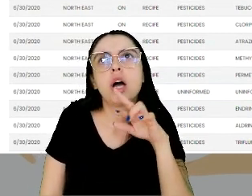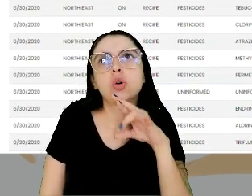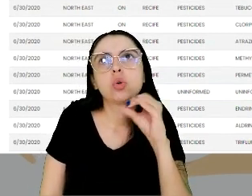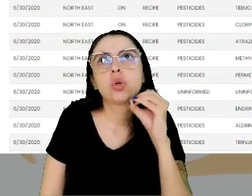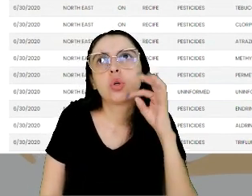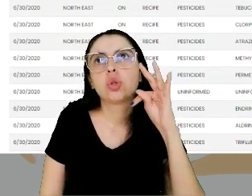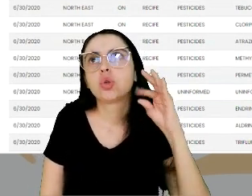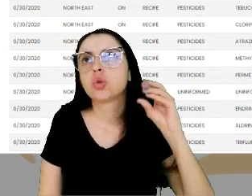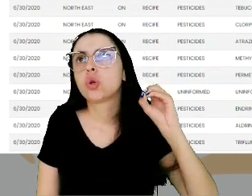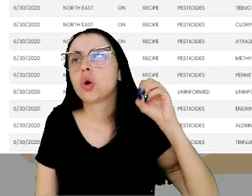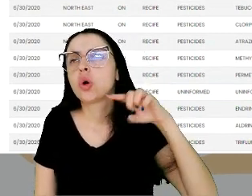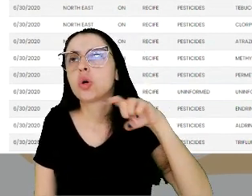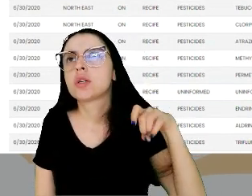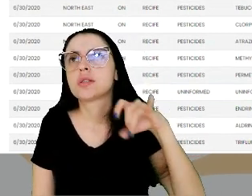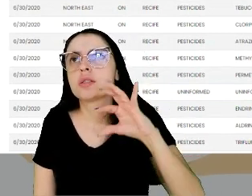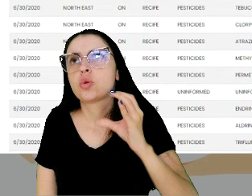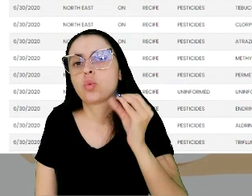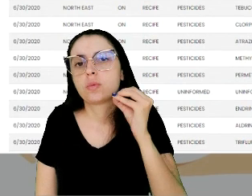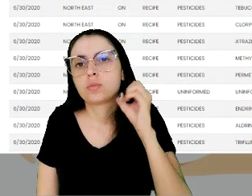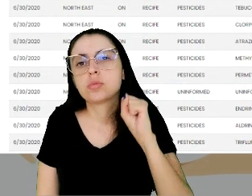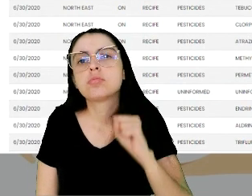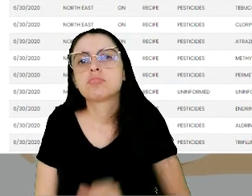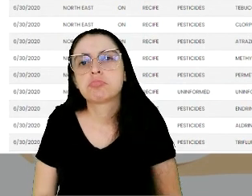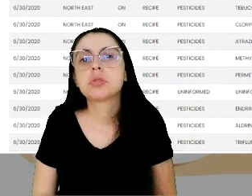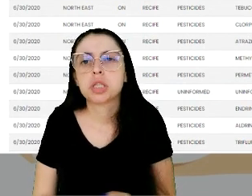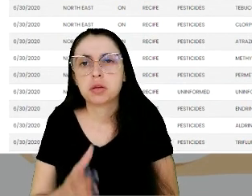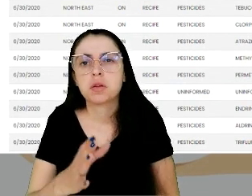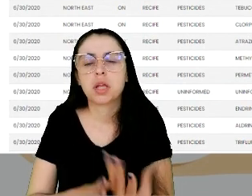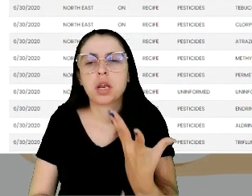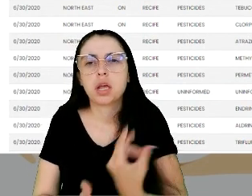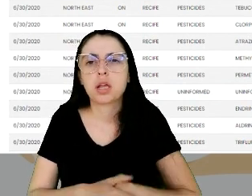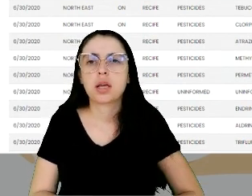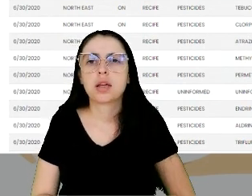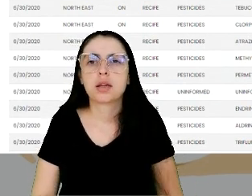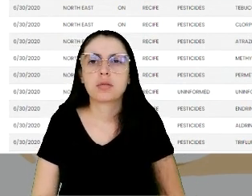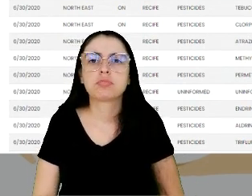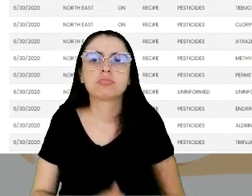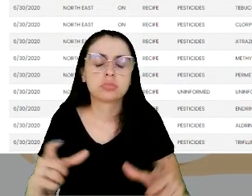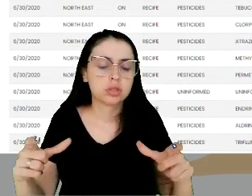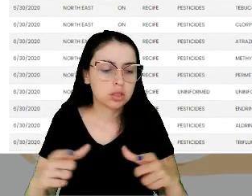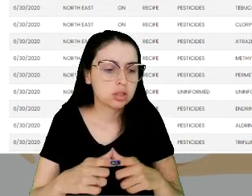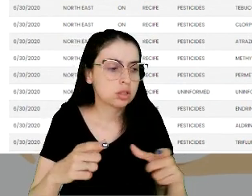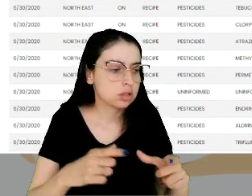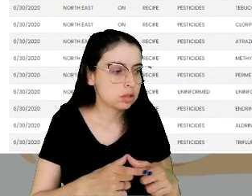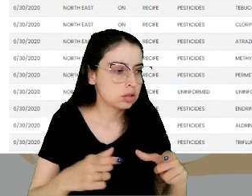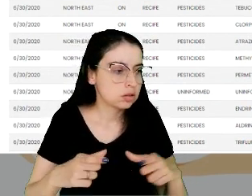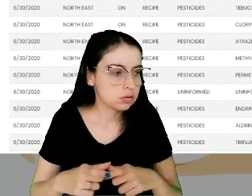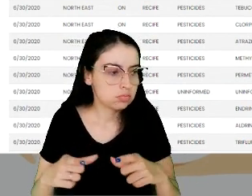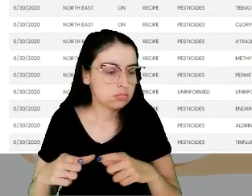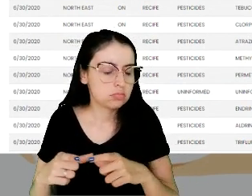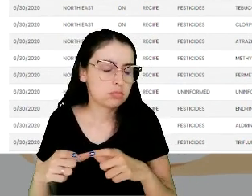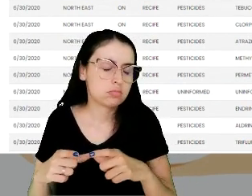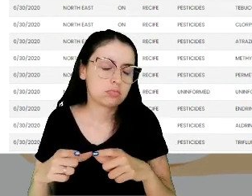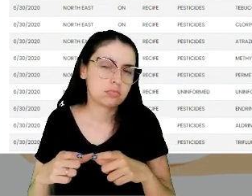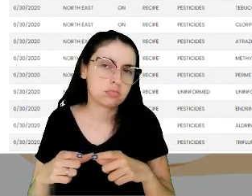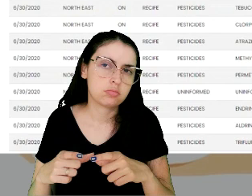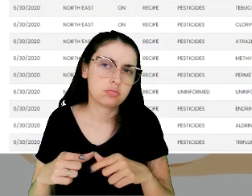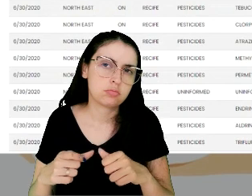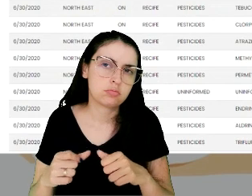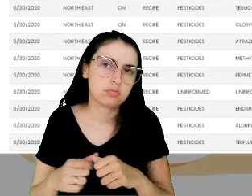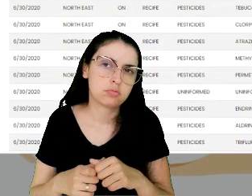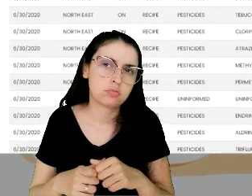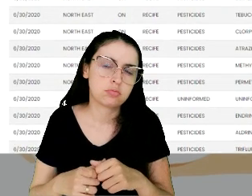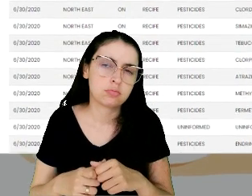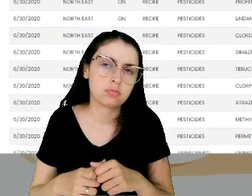E aí, assim, foi realizada uma análise para cada um dos elementos aqui, né? O anacloro, aldrinha,